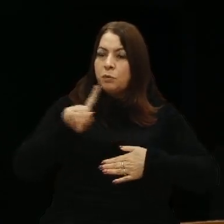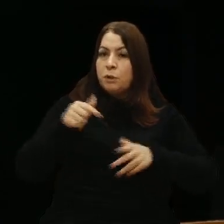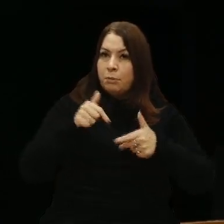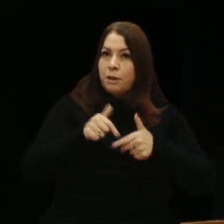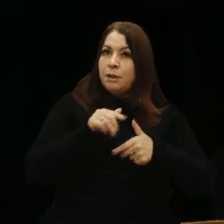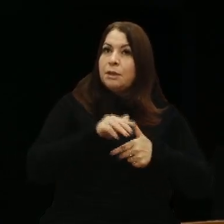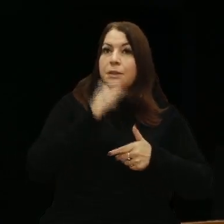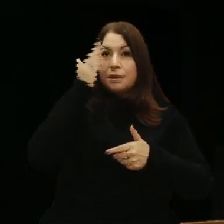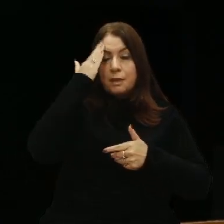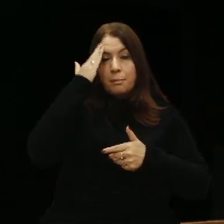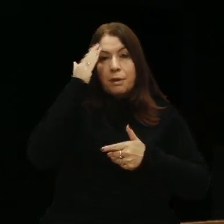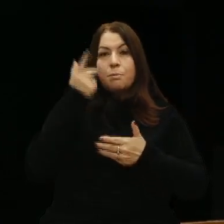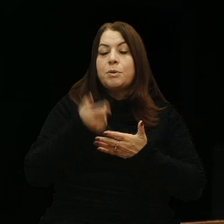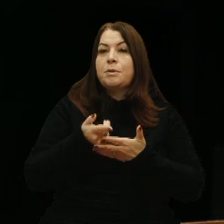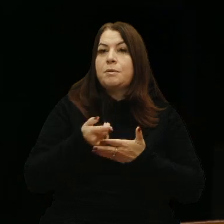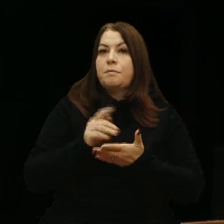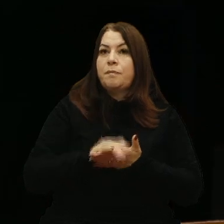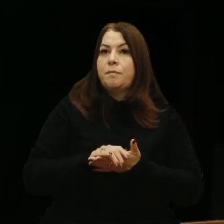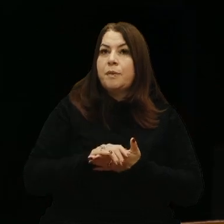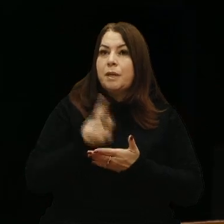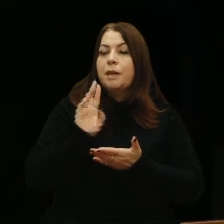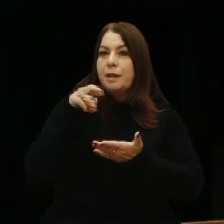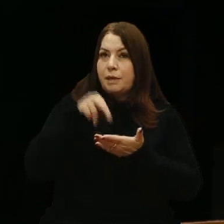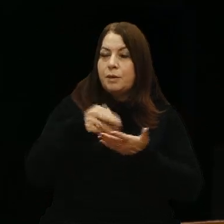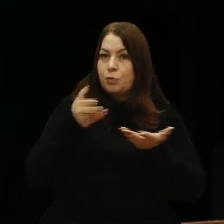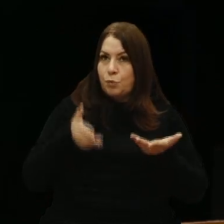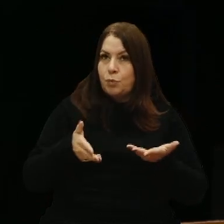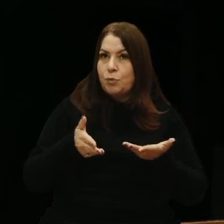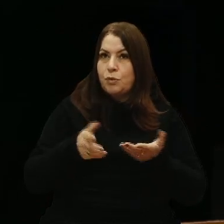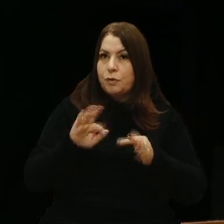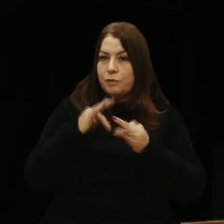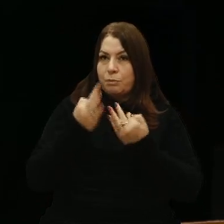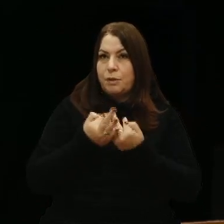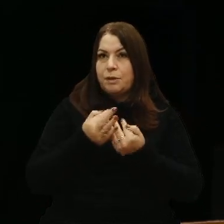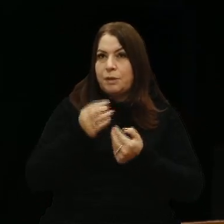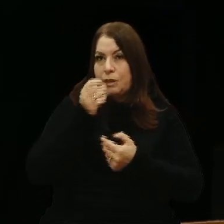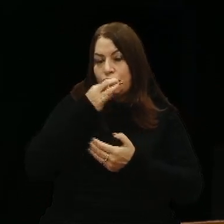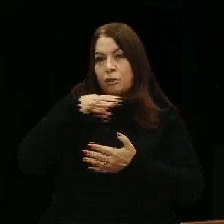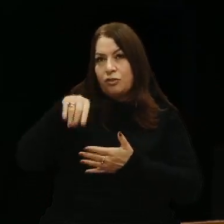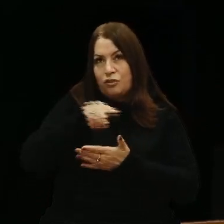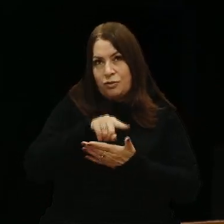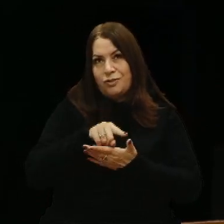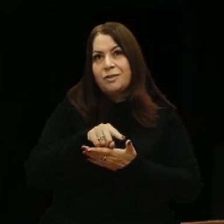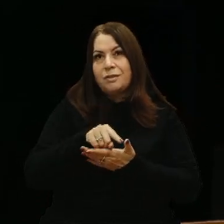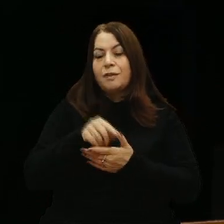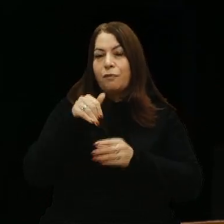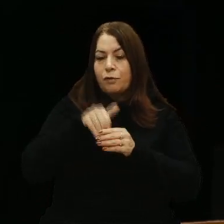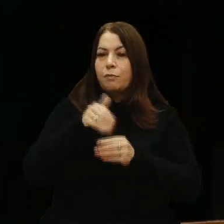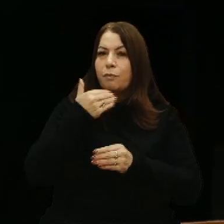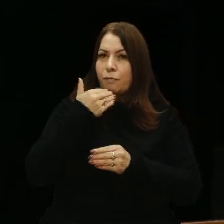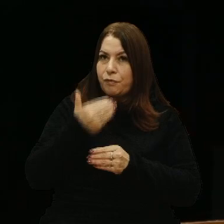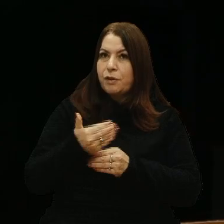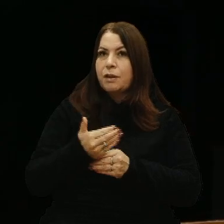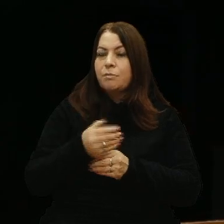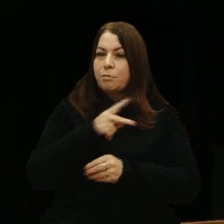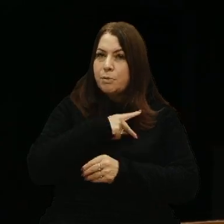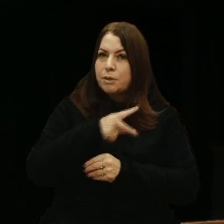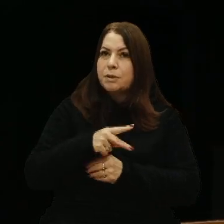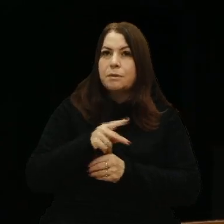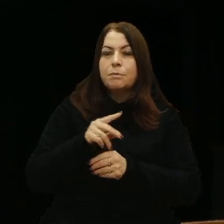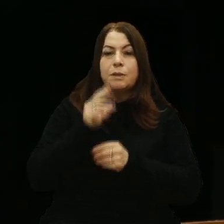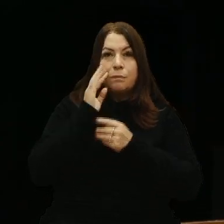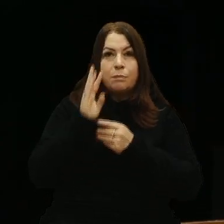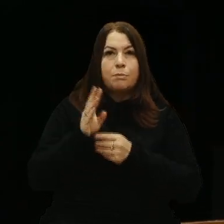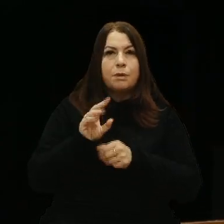trabalhar, porque nós sabemos que essa é a realidade hoje das famílias caxienses. Então, votaremos favorável, senhor presidente, mas